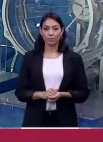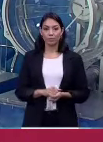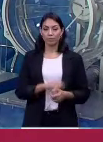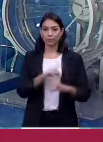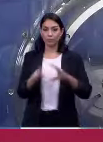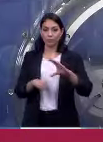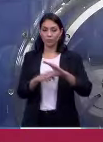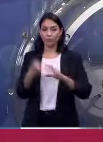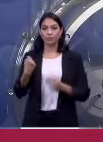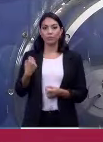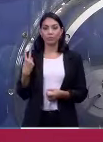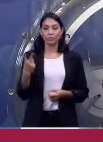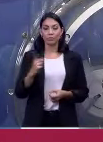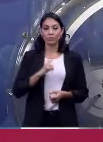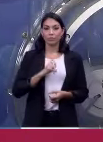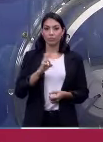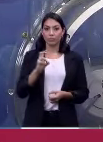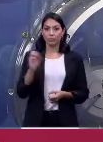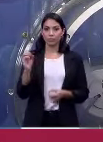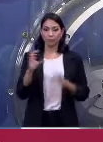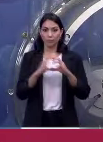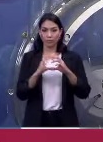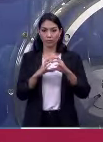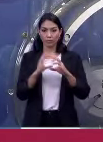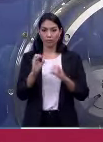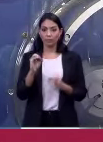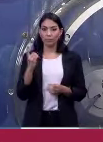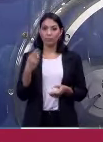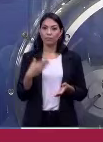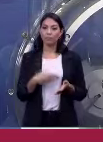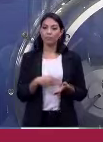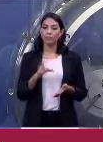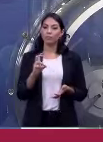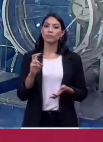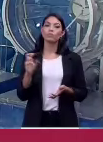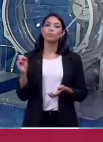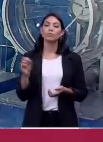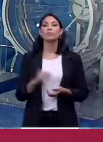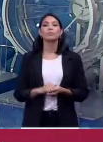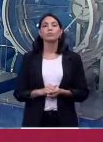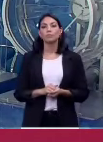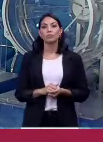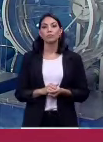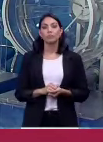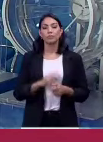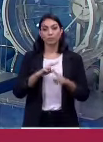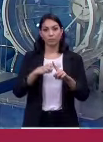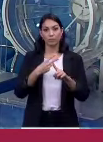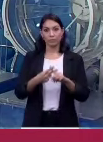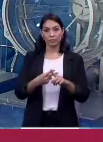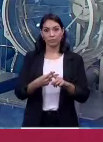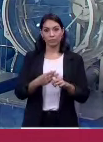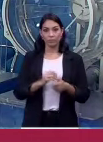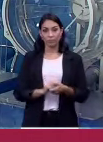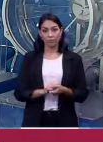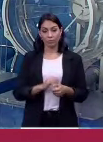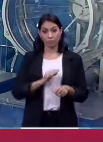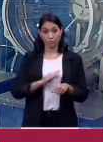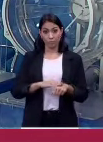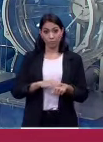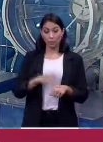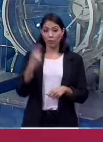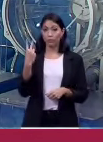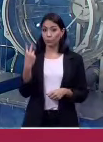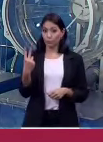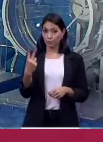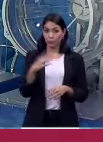globo número 2 abastecido com 50 bolas numeradas de 01 a 50. Na dupla Sena, você sabe, são realizados